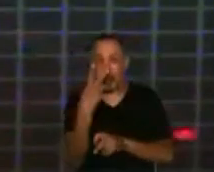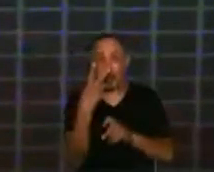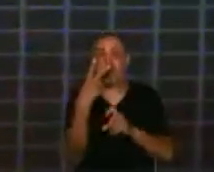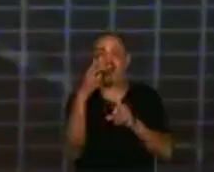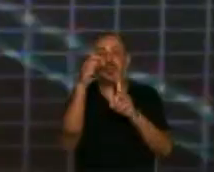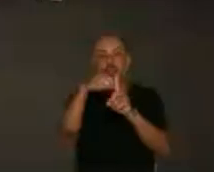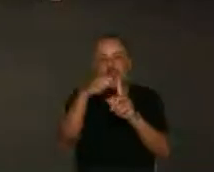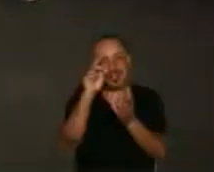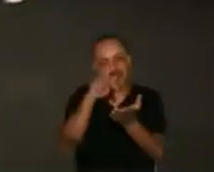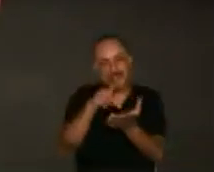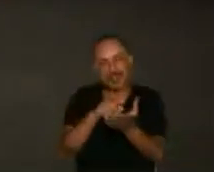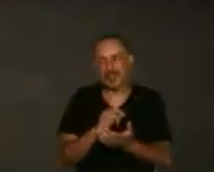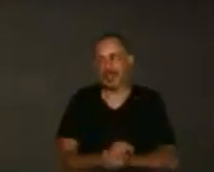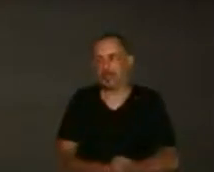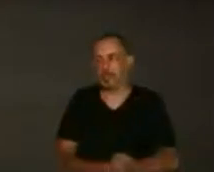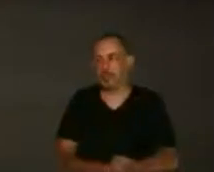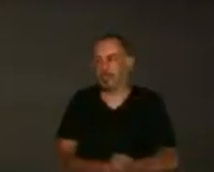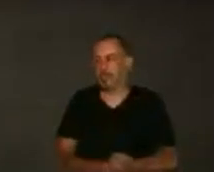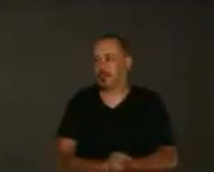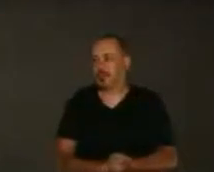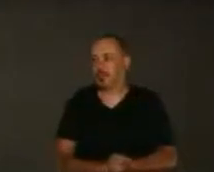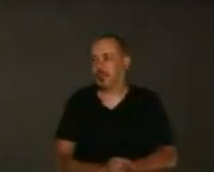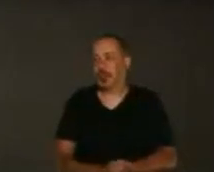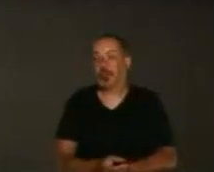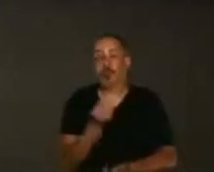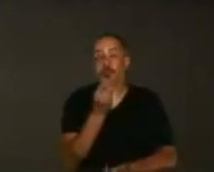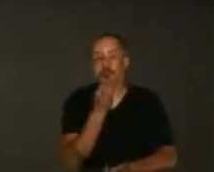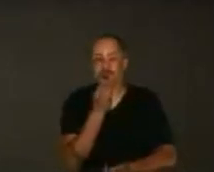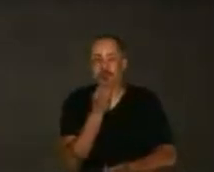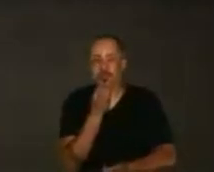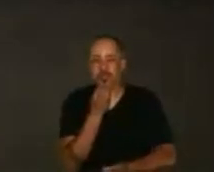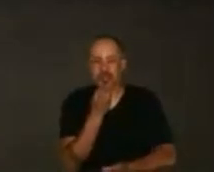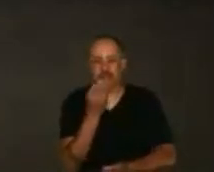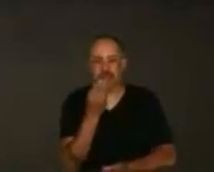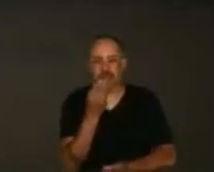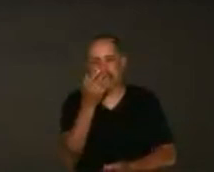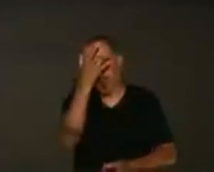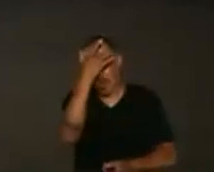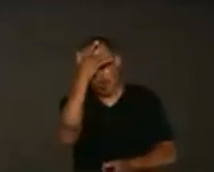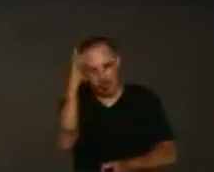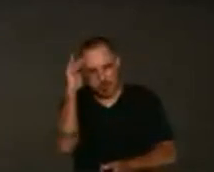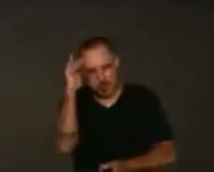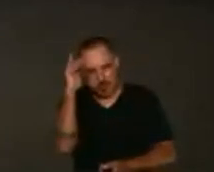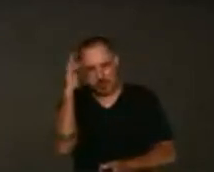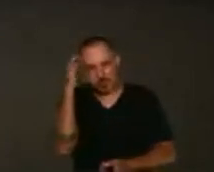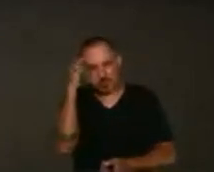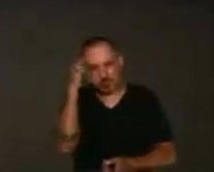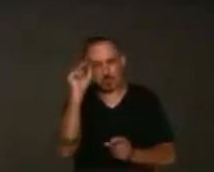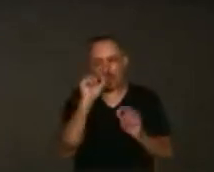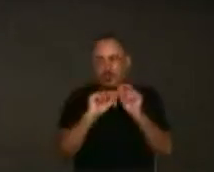Bruno. Maravilhoso, excelente. Baita oportunidade aí para quem está também pensando, né? A gente sempre fala